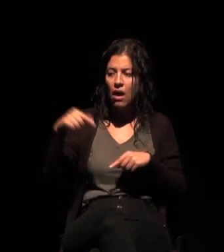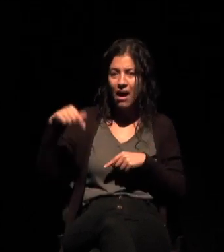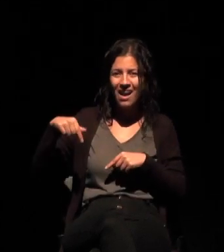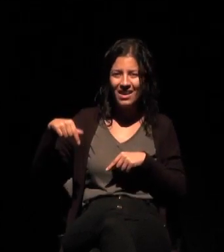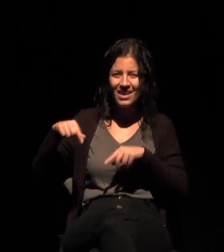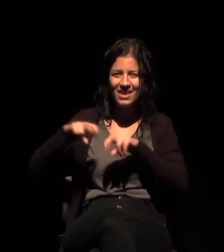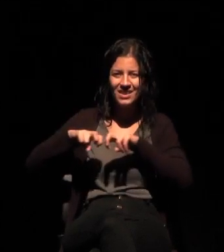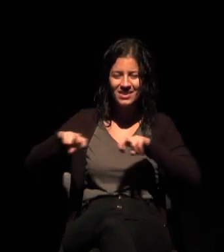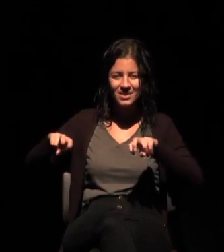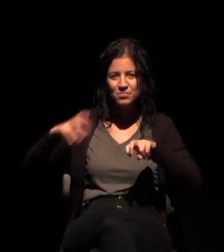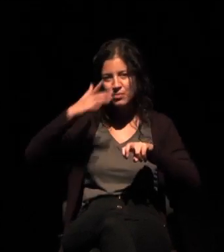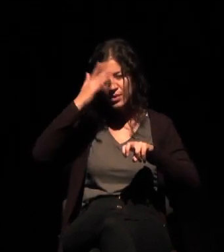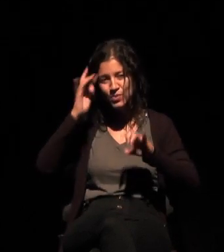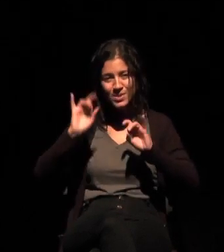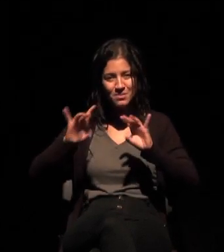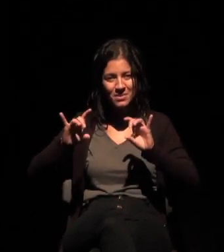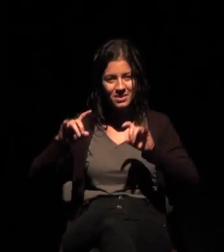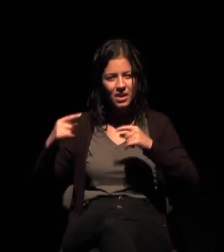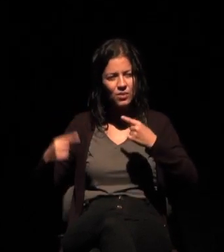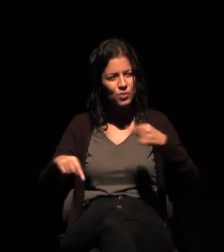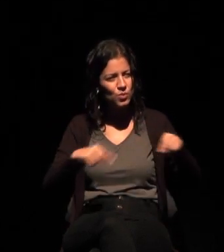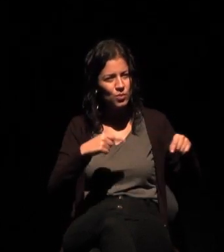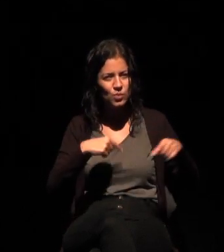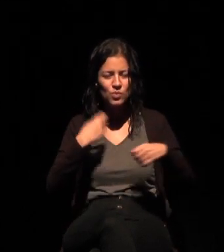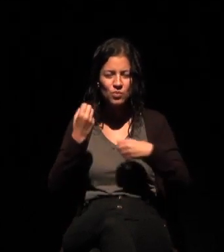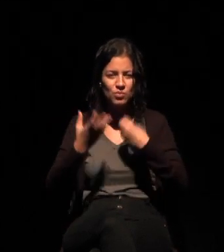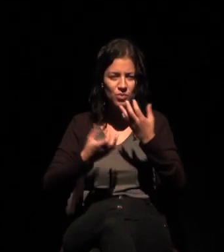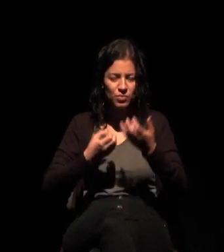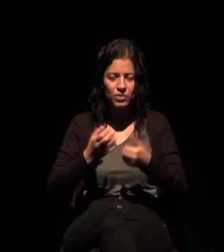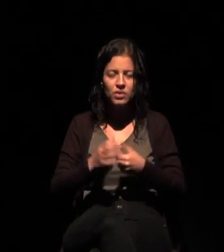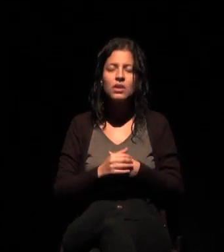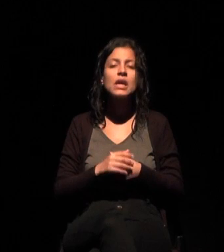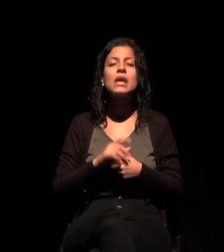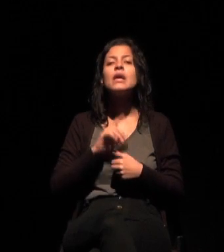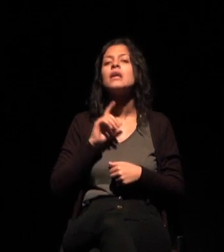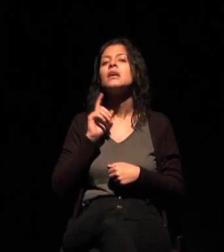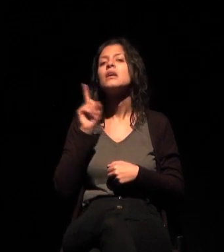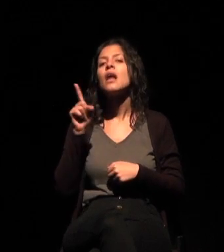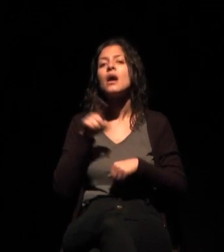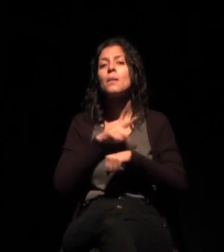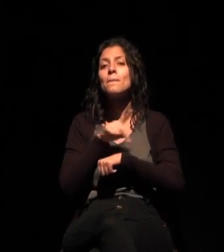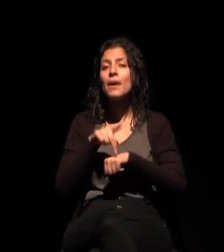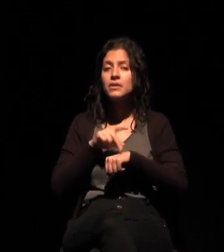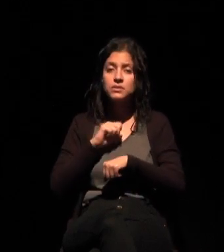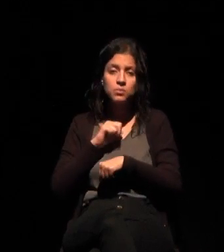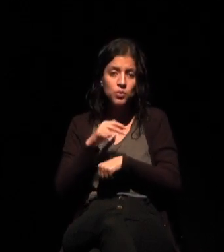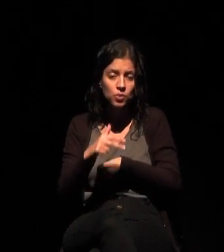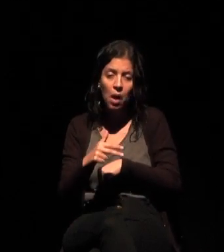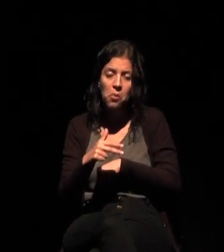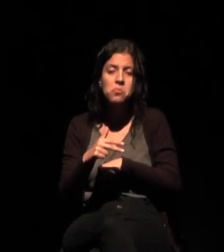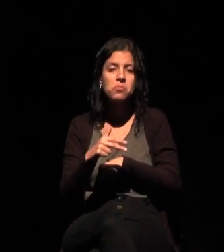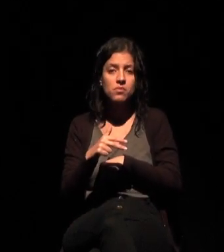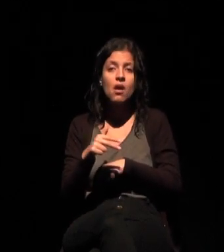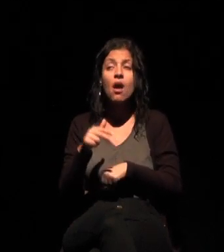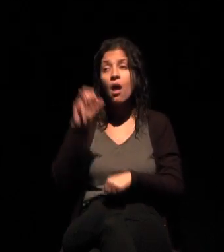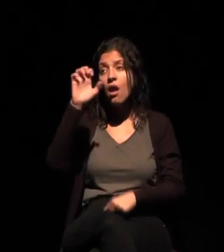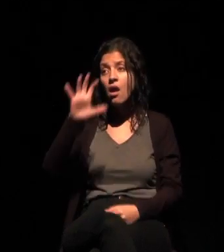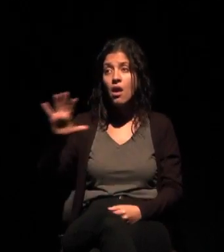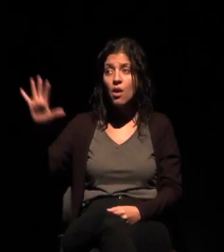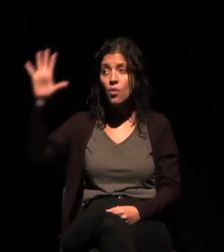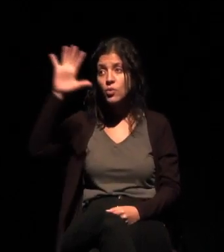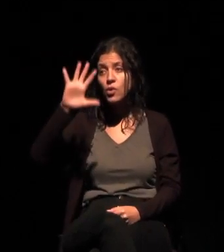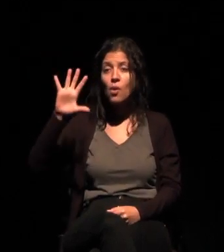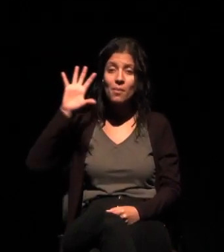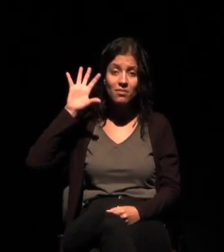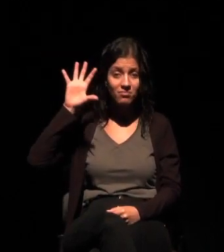é e aquilo que se pode fazer num país é como portugal está na europa mas o mundo